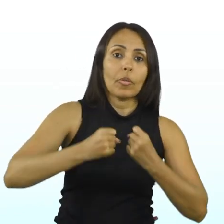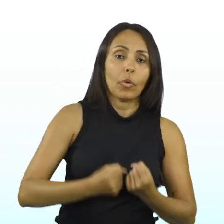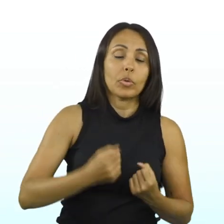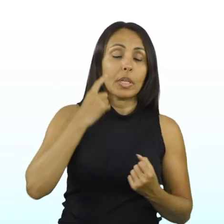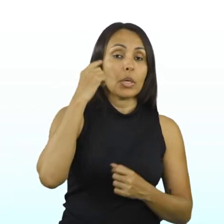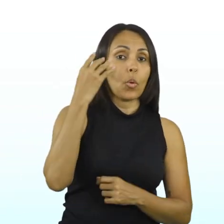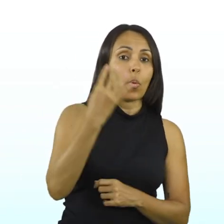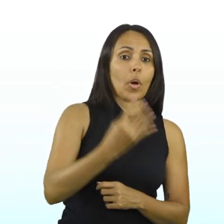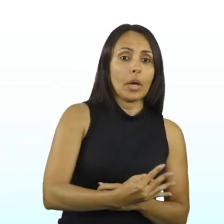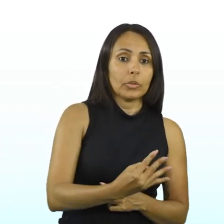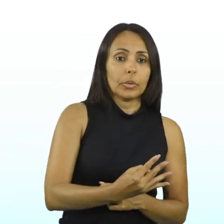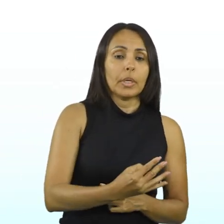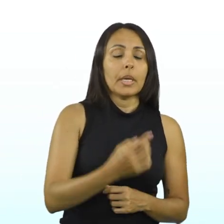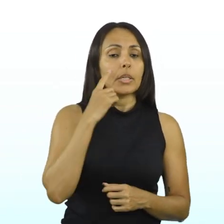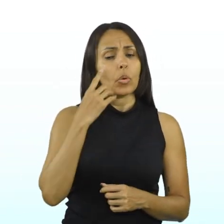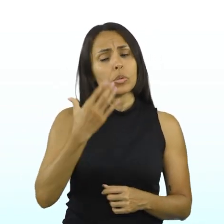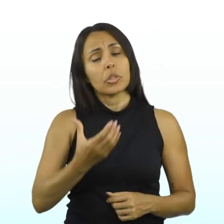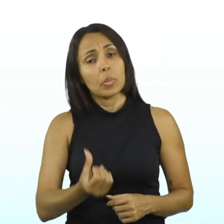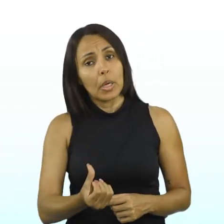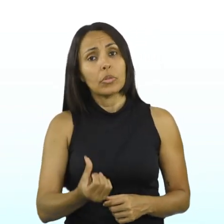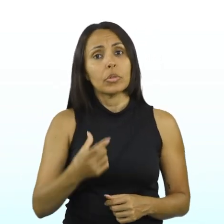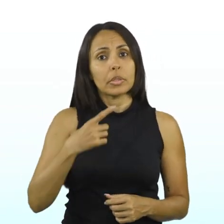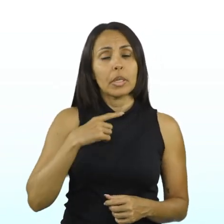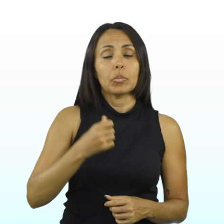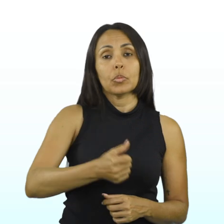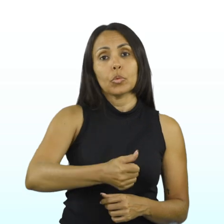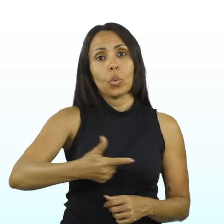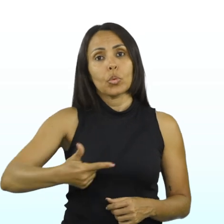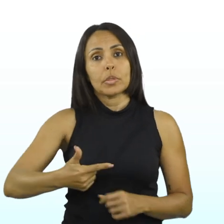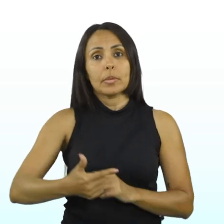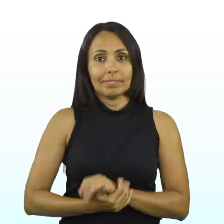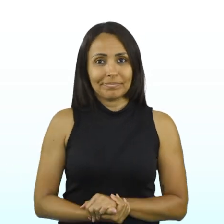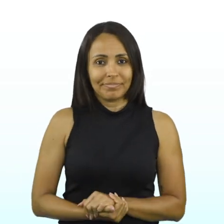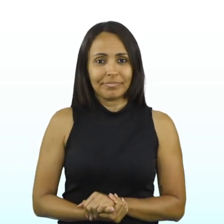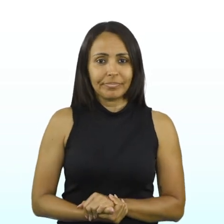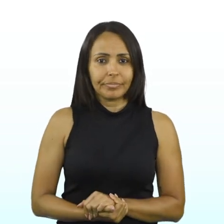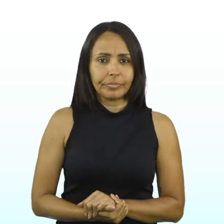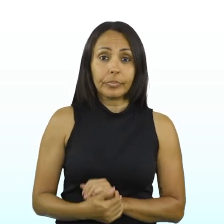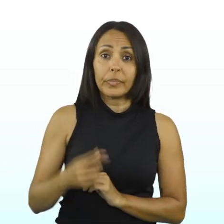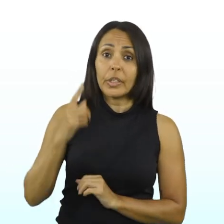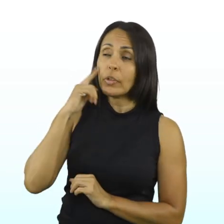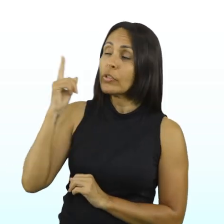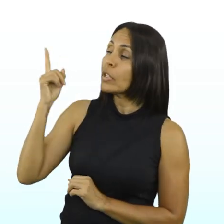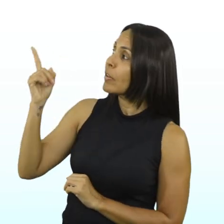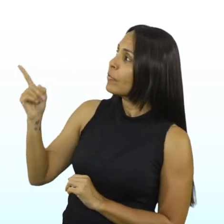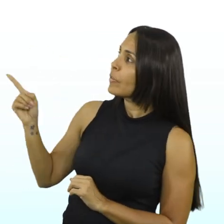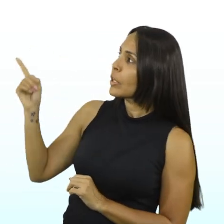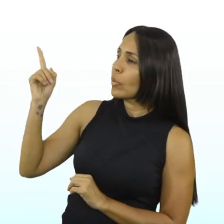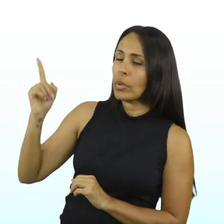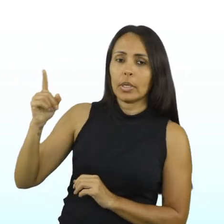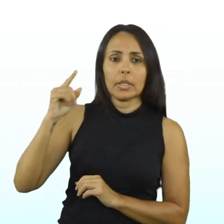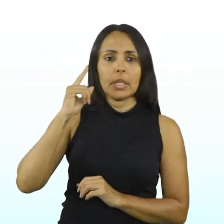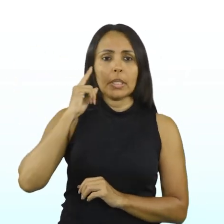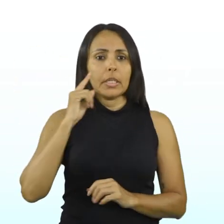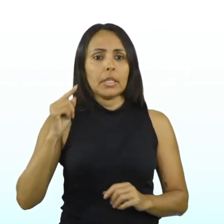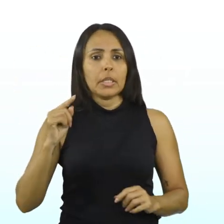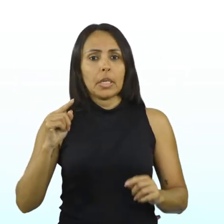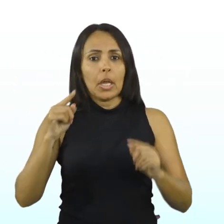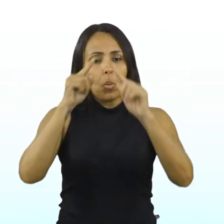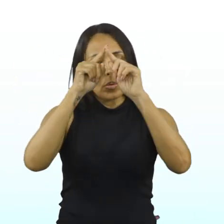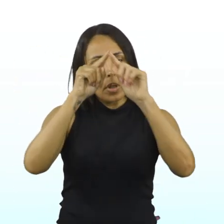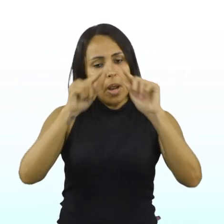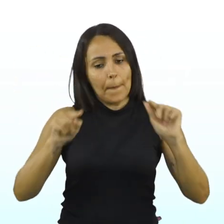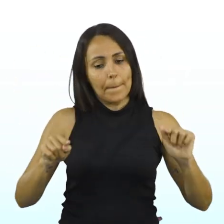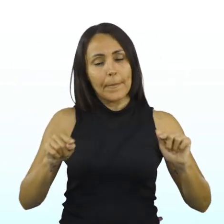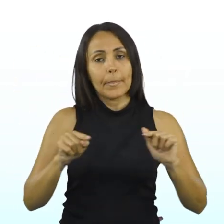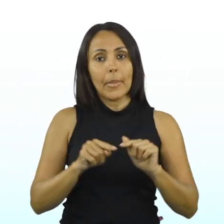4 newtons, com 6 metros, nós temos uma força de 12 newtons. Veja que a figura que vai ser formada é um trapézio. Aí você